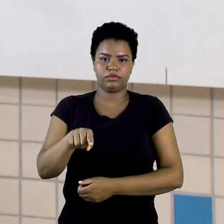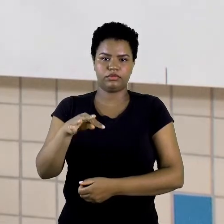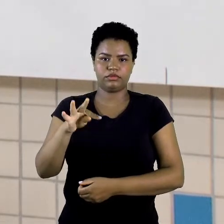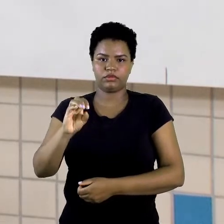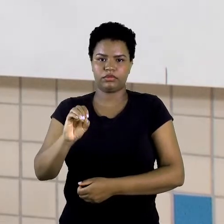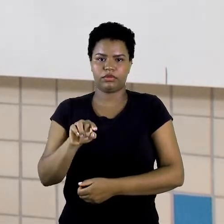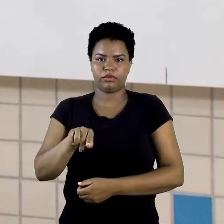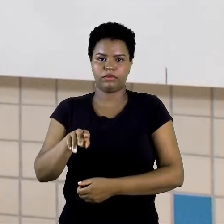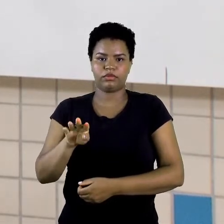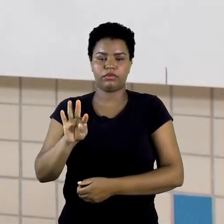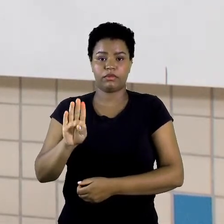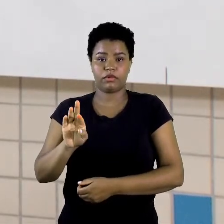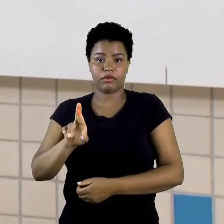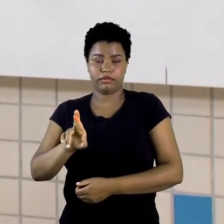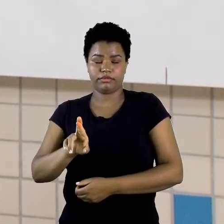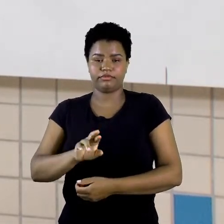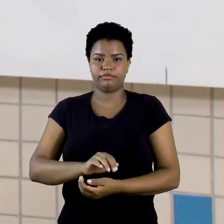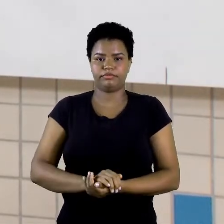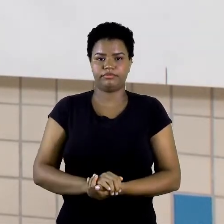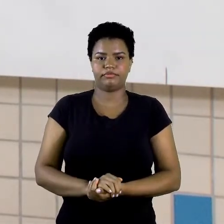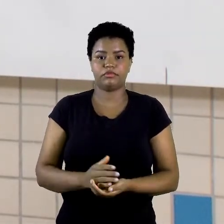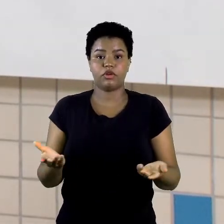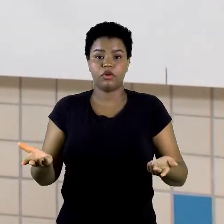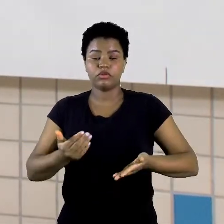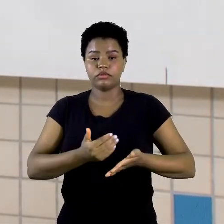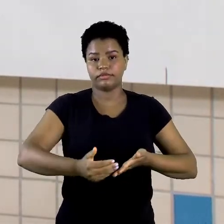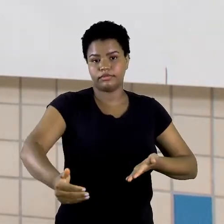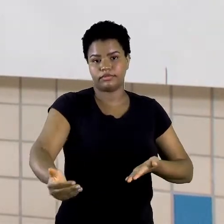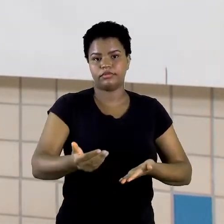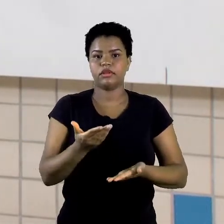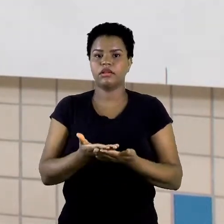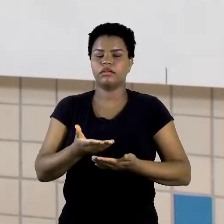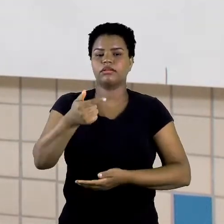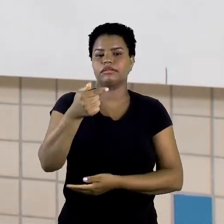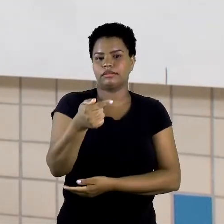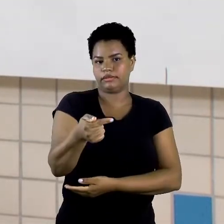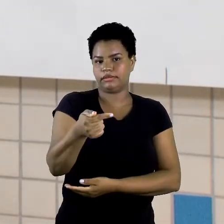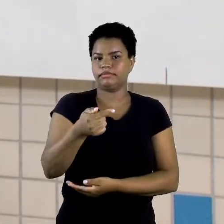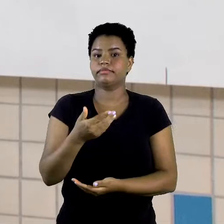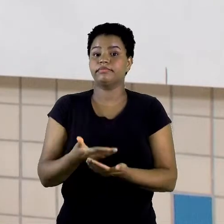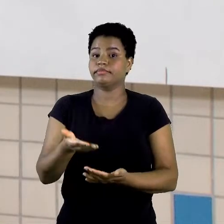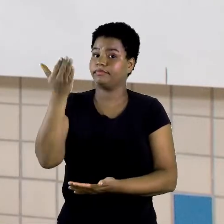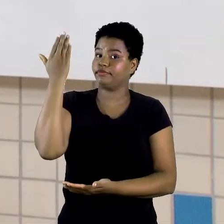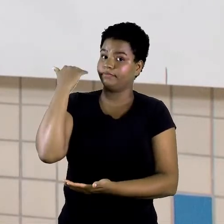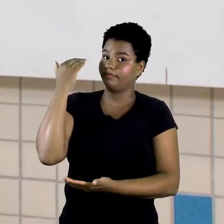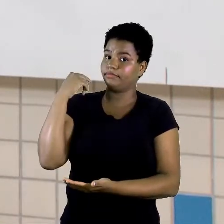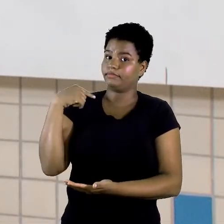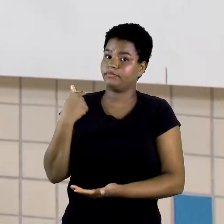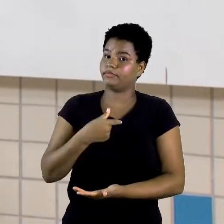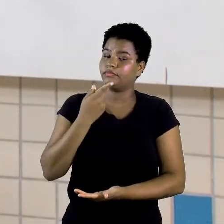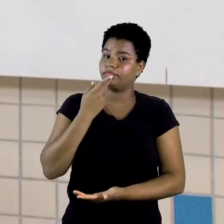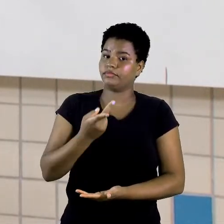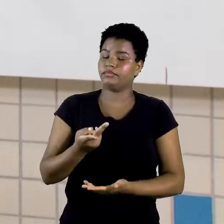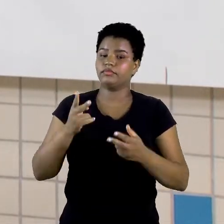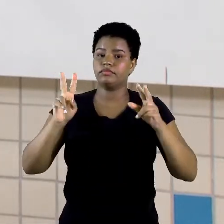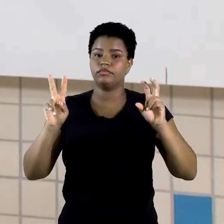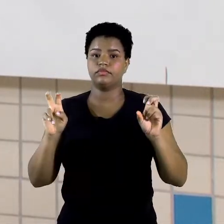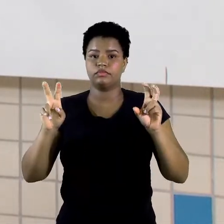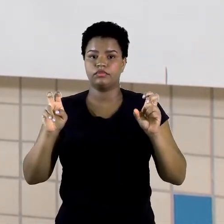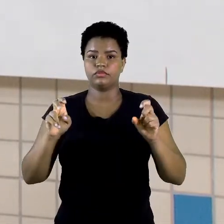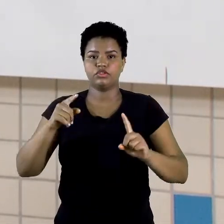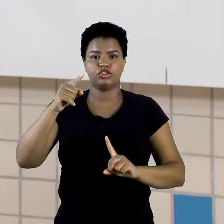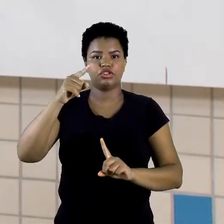www.educacãopalmas.to.gov.br. Hoje nós vamos dar início à nossa aula 7. Na aula anterior, nós falamos sobre os tipos